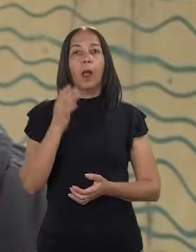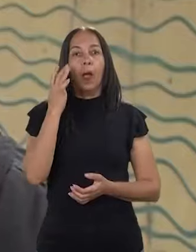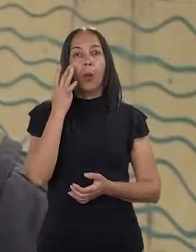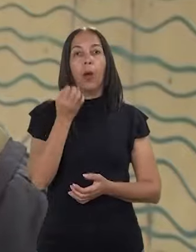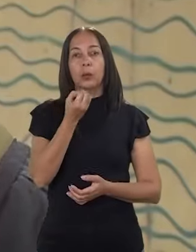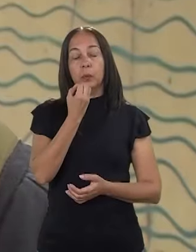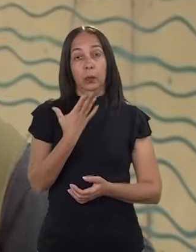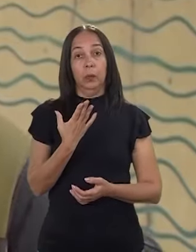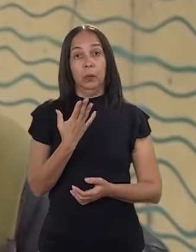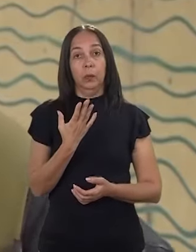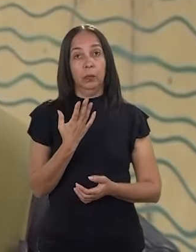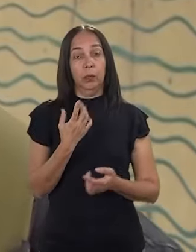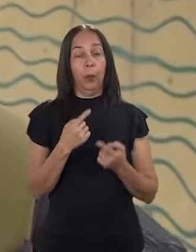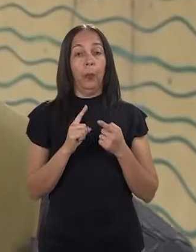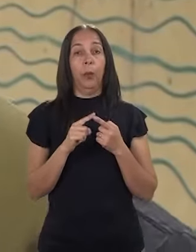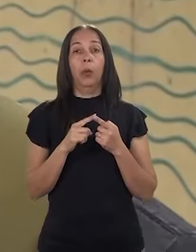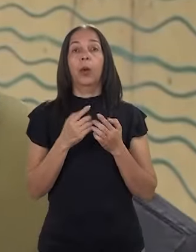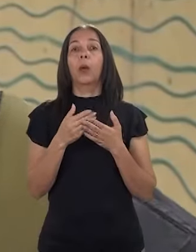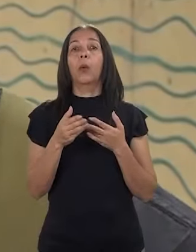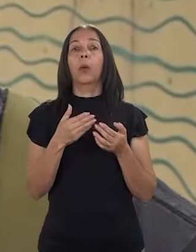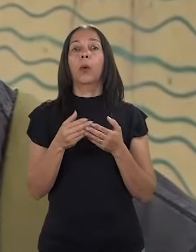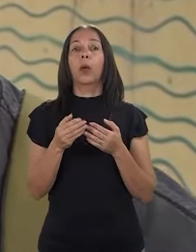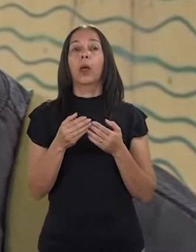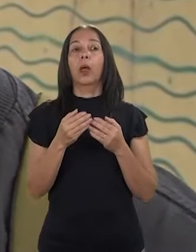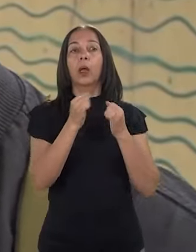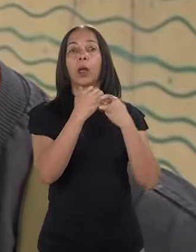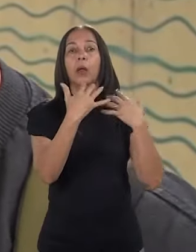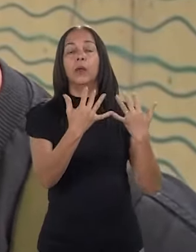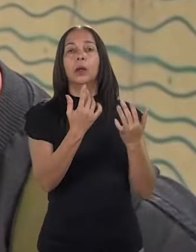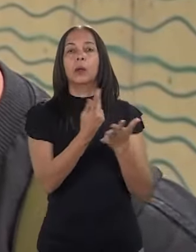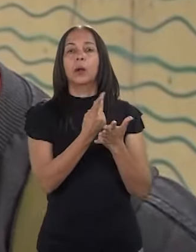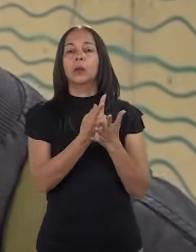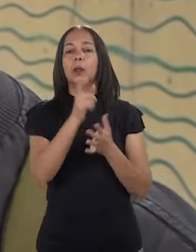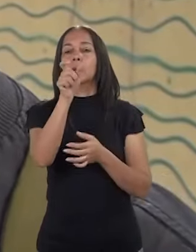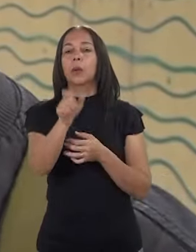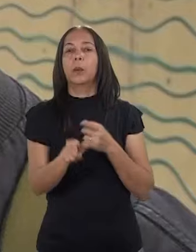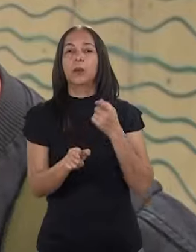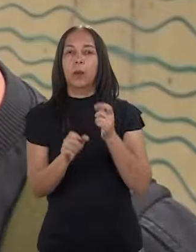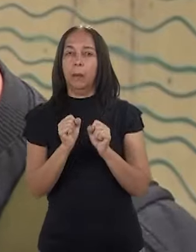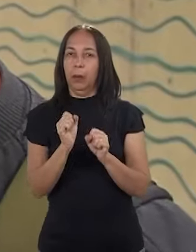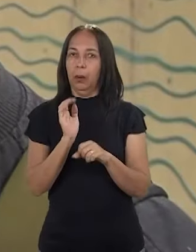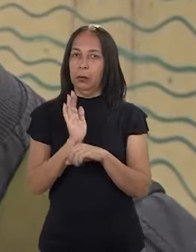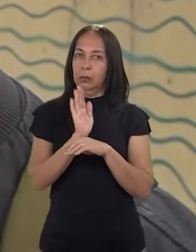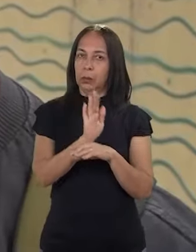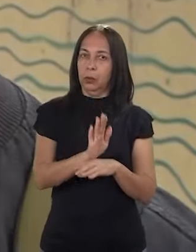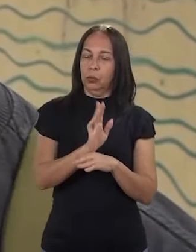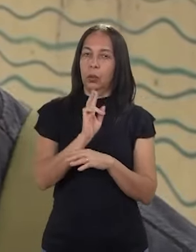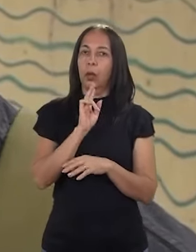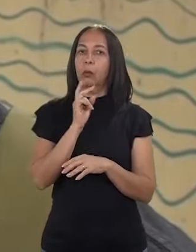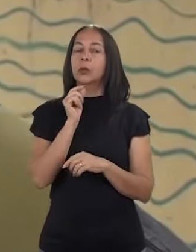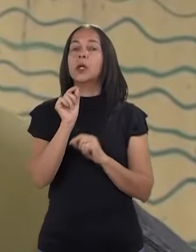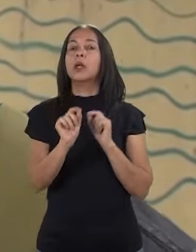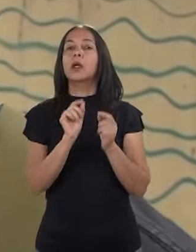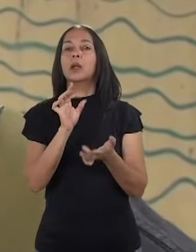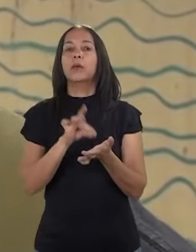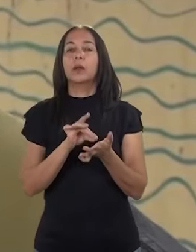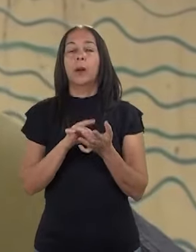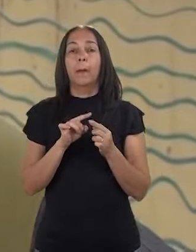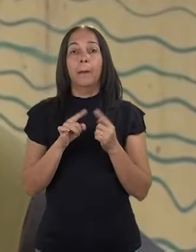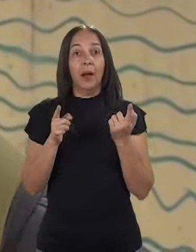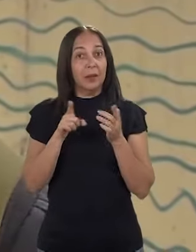muito bom se você parar para analisar Porque qualquer coisa qualquer evento que tenha acontecido com qualquer pessoa pode ajudar a reconhecer Quem foi o